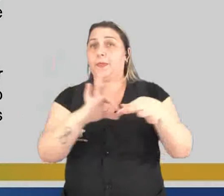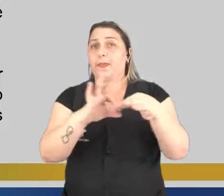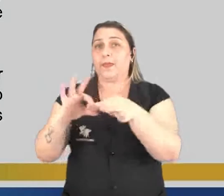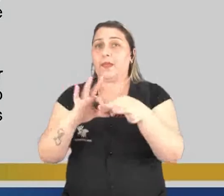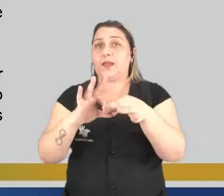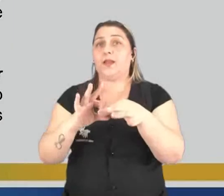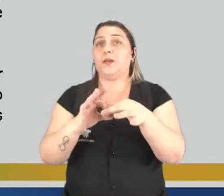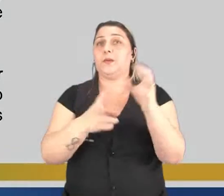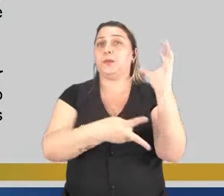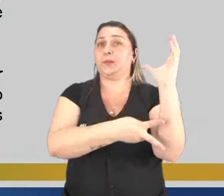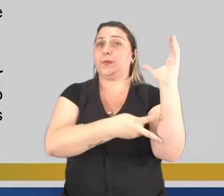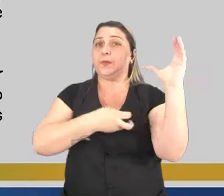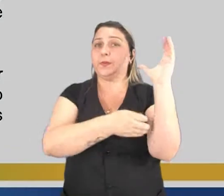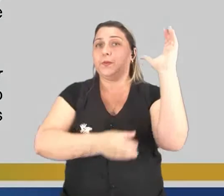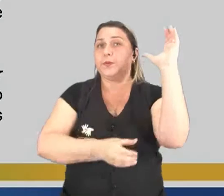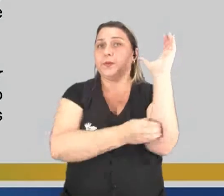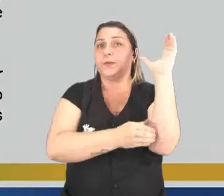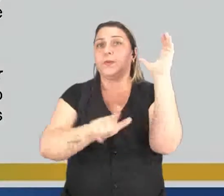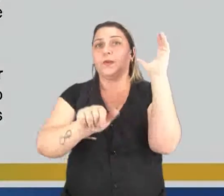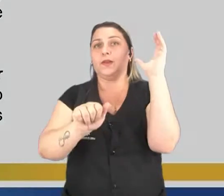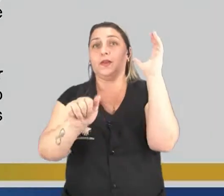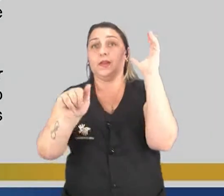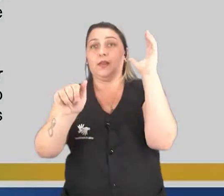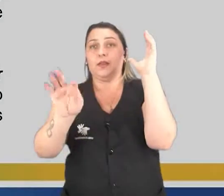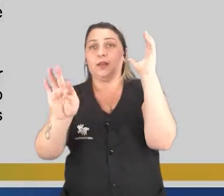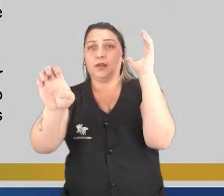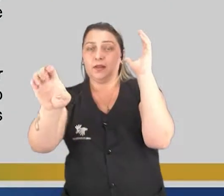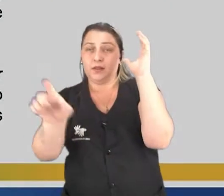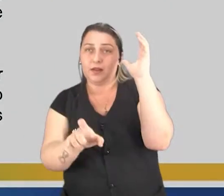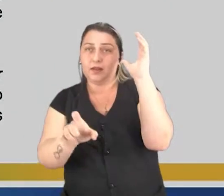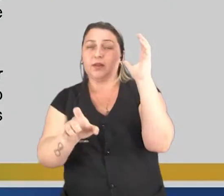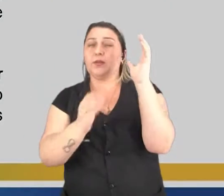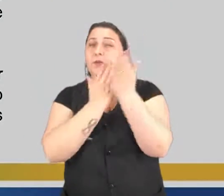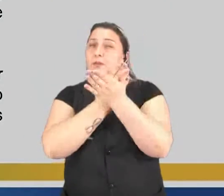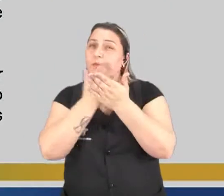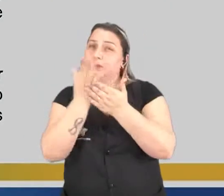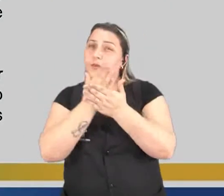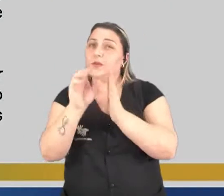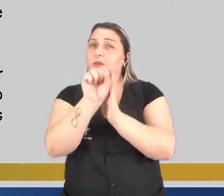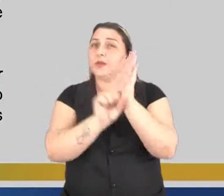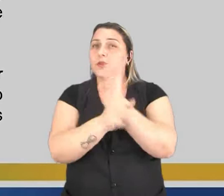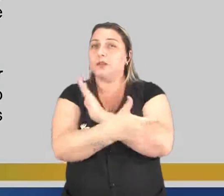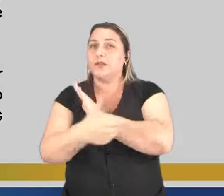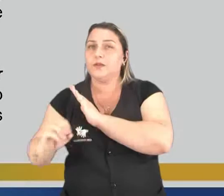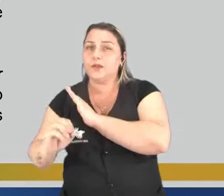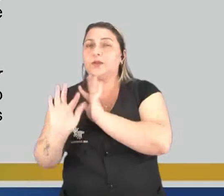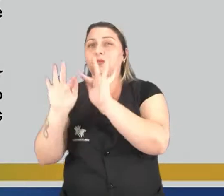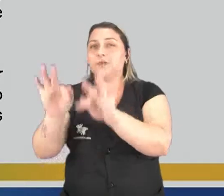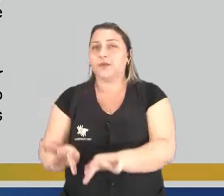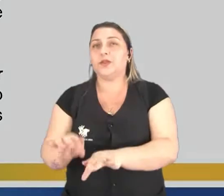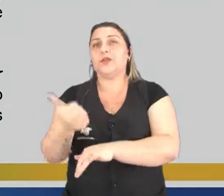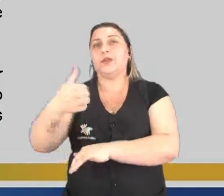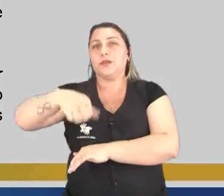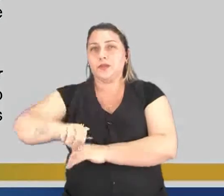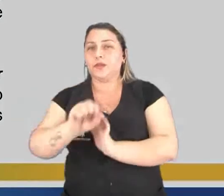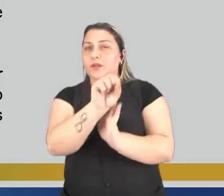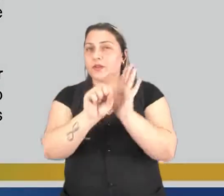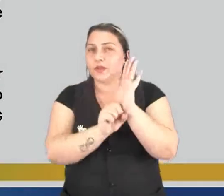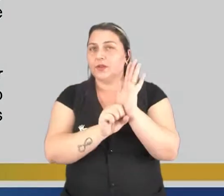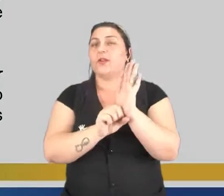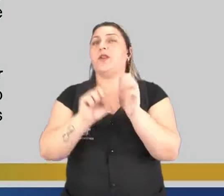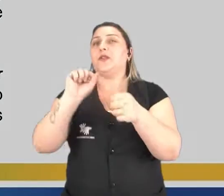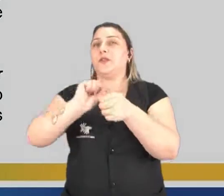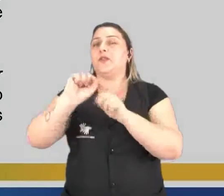da exploração do látex, gente, tá? Lá no iniciozinho, né, do século XX, finalzinho do século XIX, quando